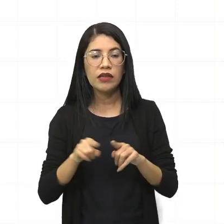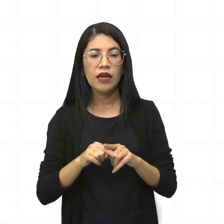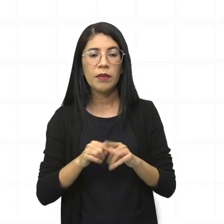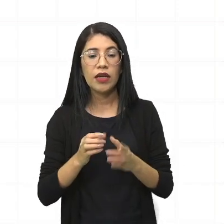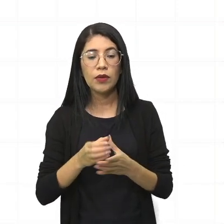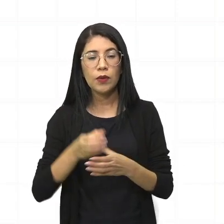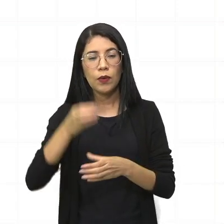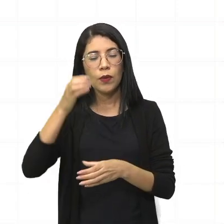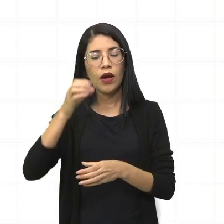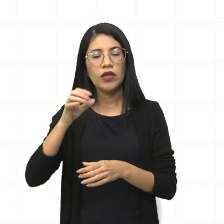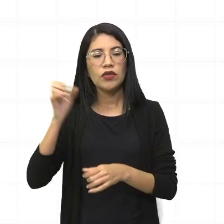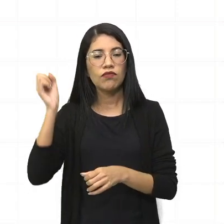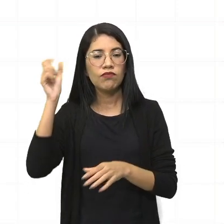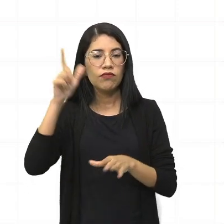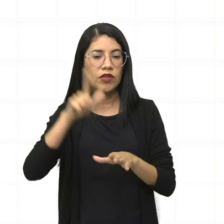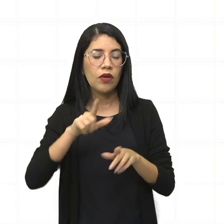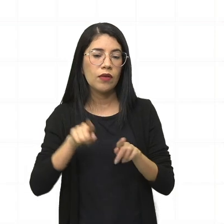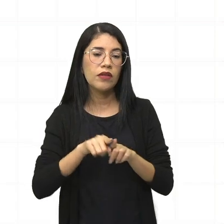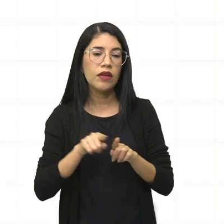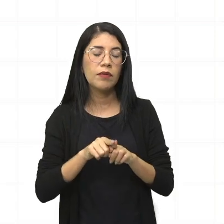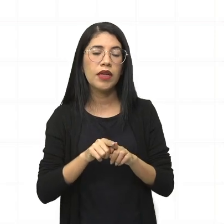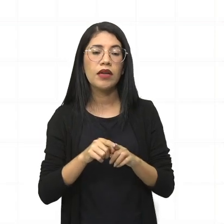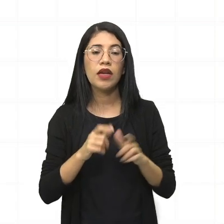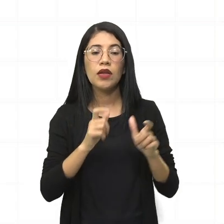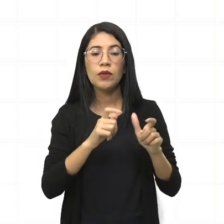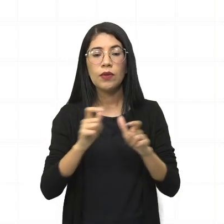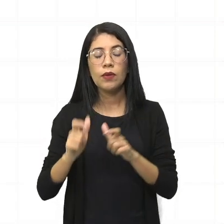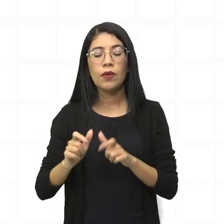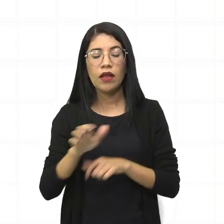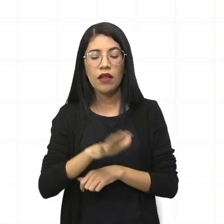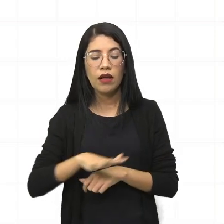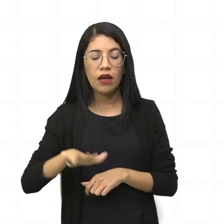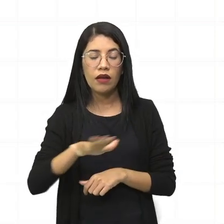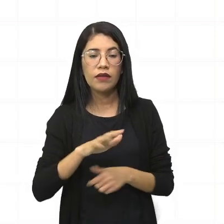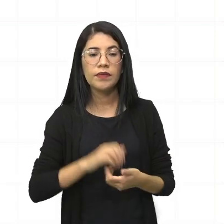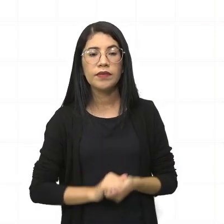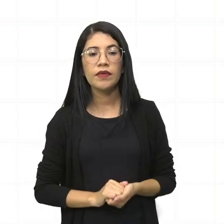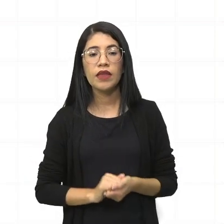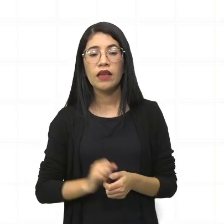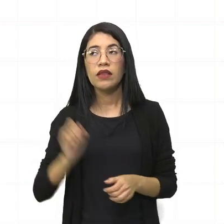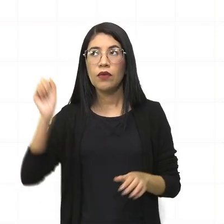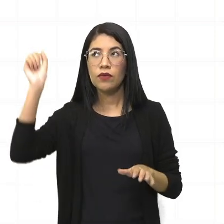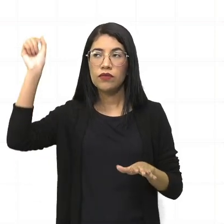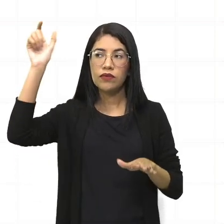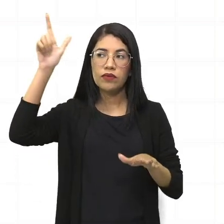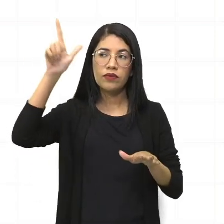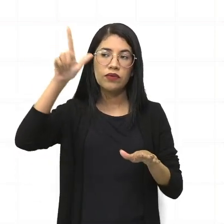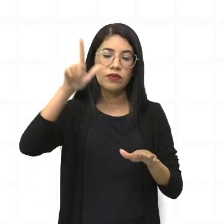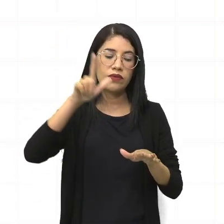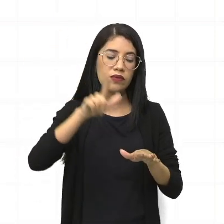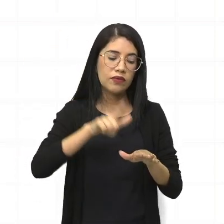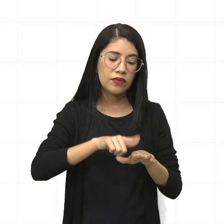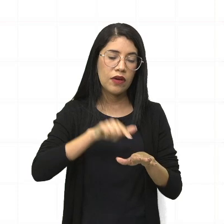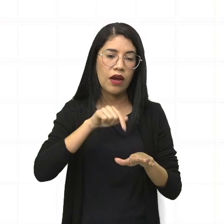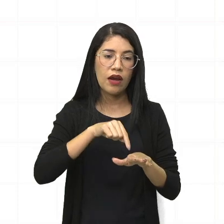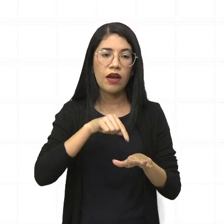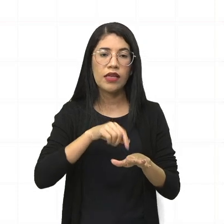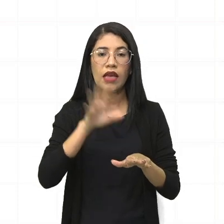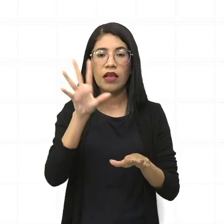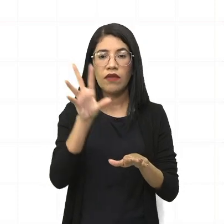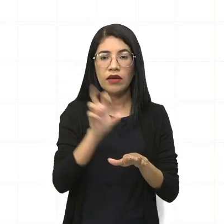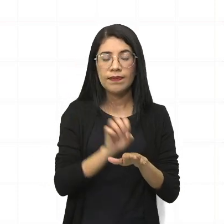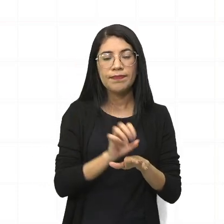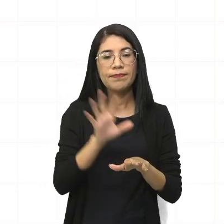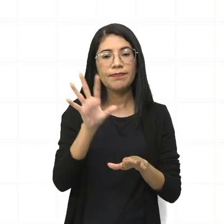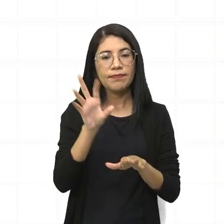usinas solares ali, muitas vezes presentes no solo. Então, quando os raios solares, eles atingem esses painéis solares